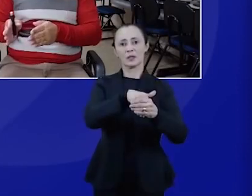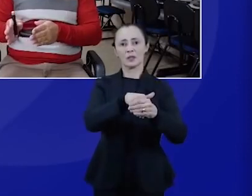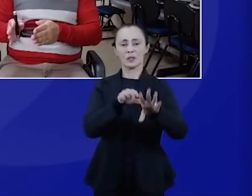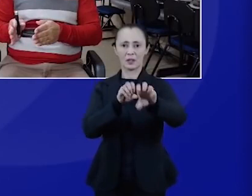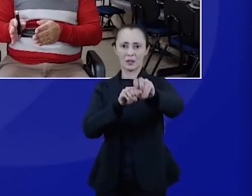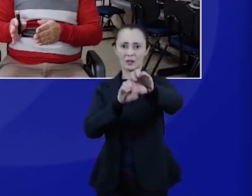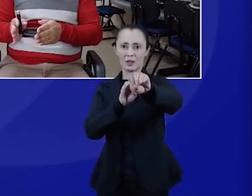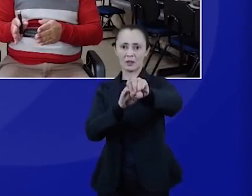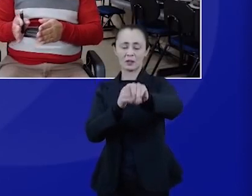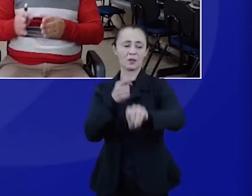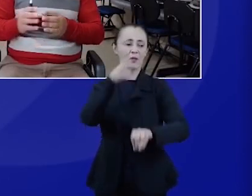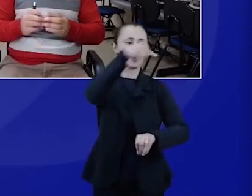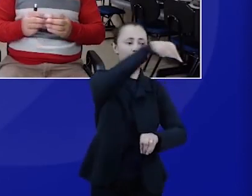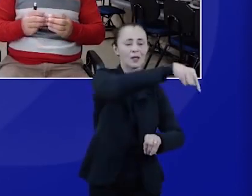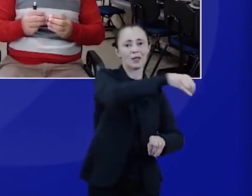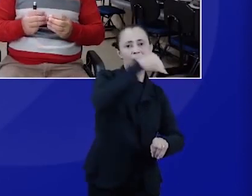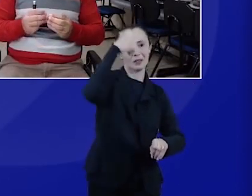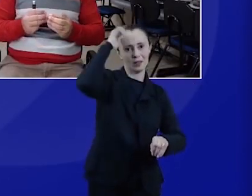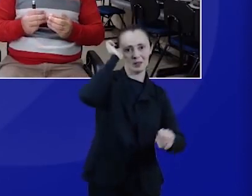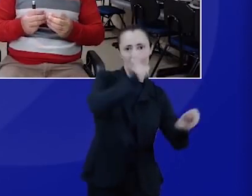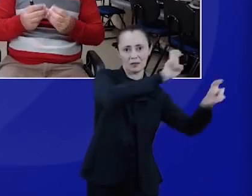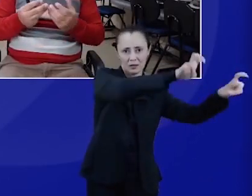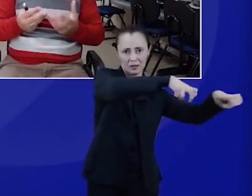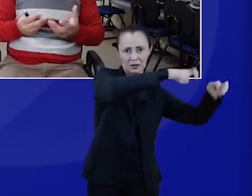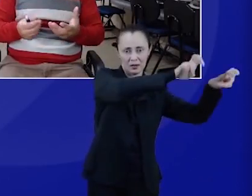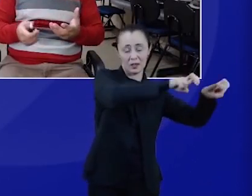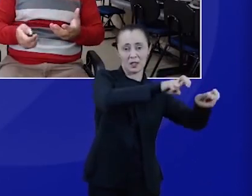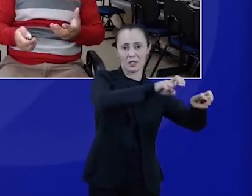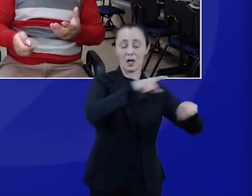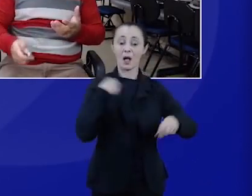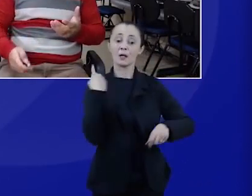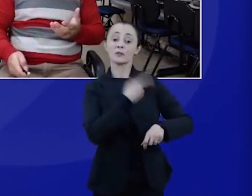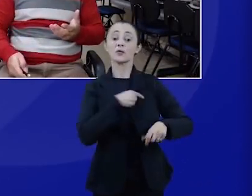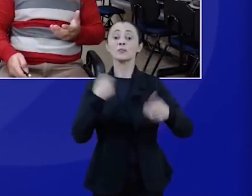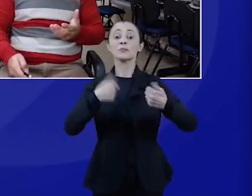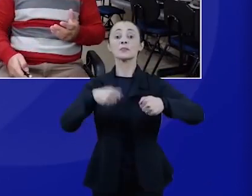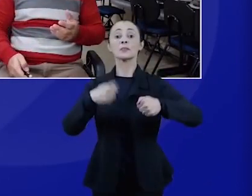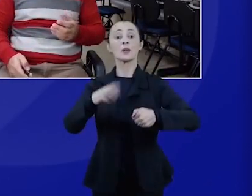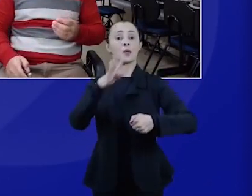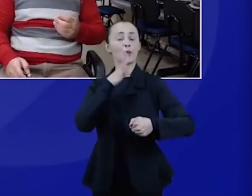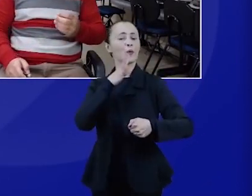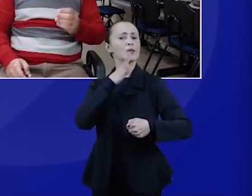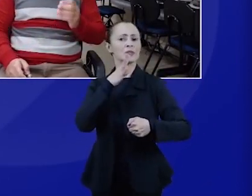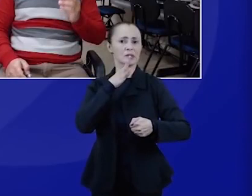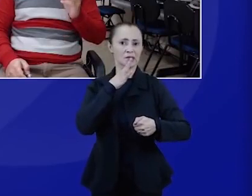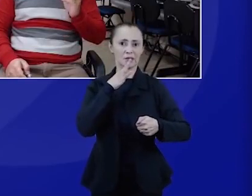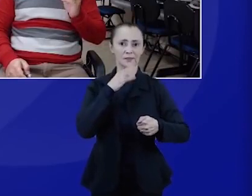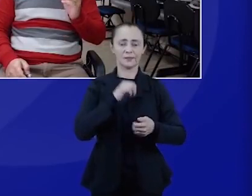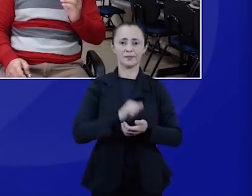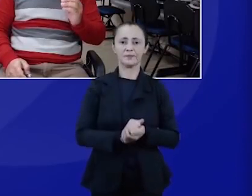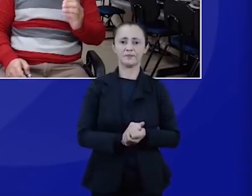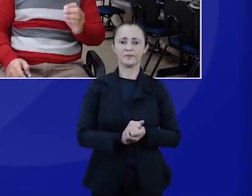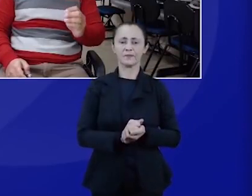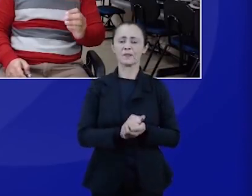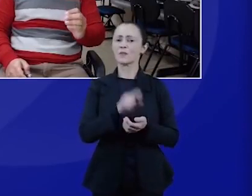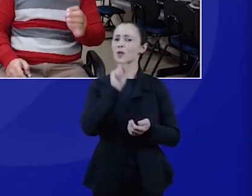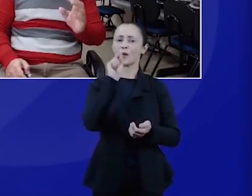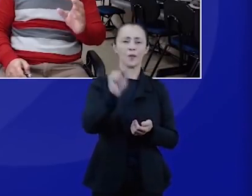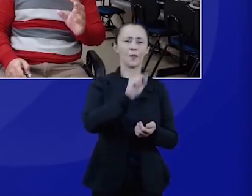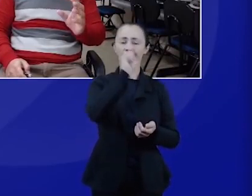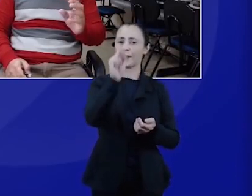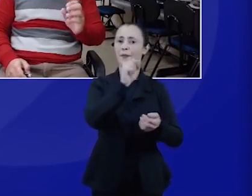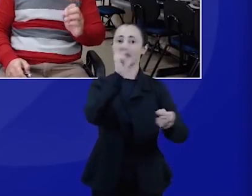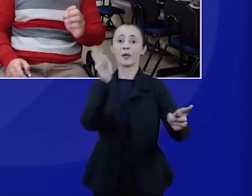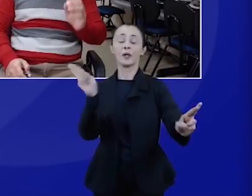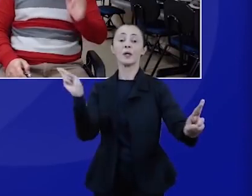na zona rural. Nós precisamos conhecer o que nós chamamos de referências,